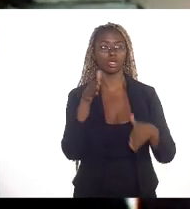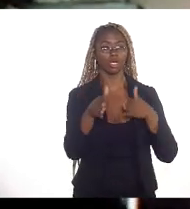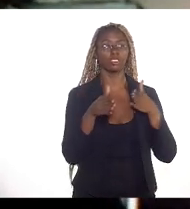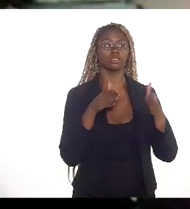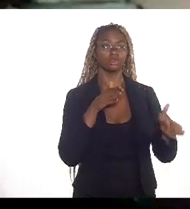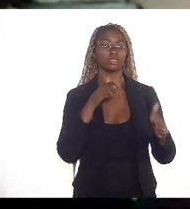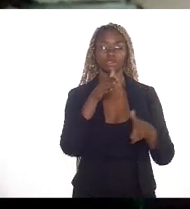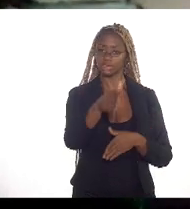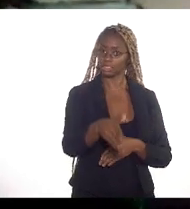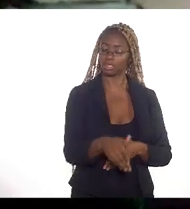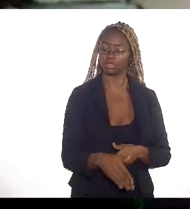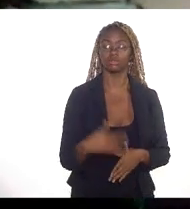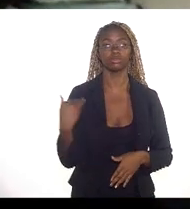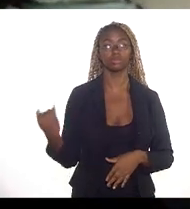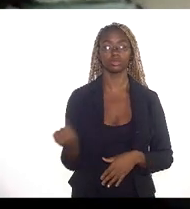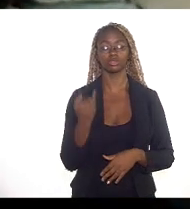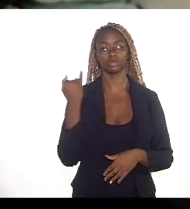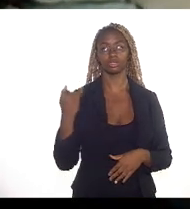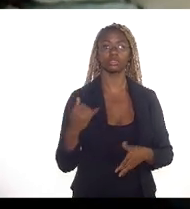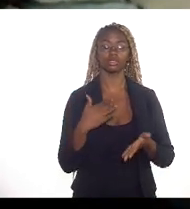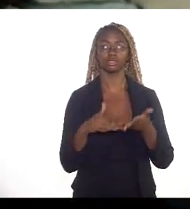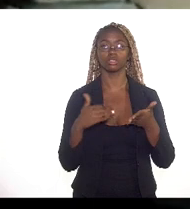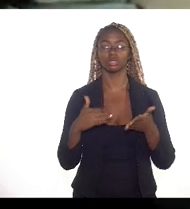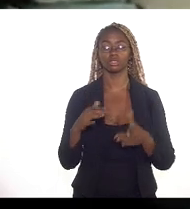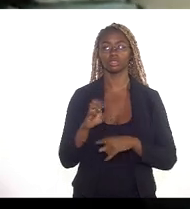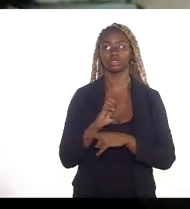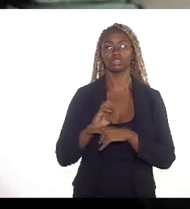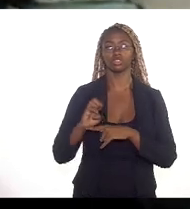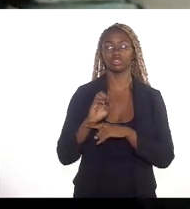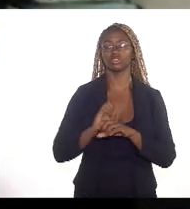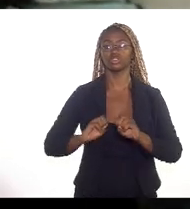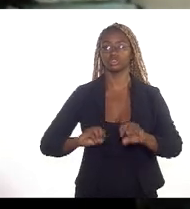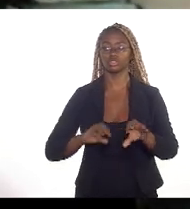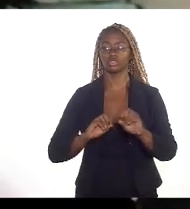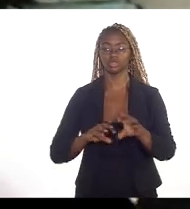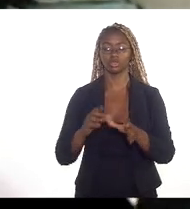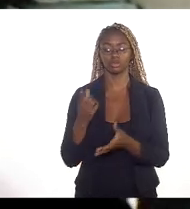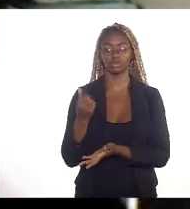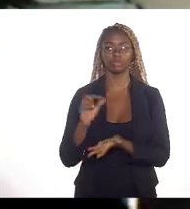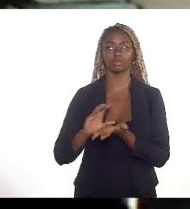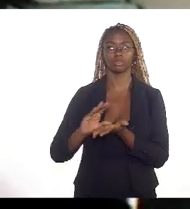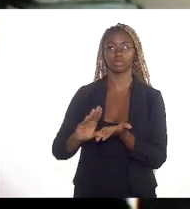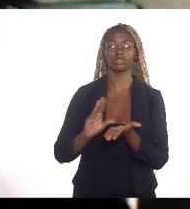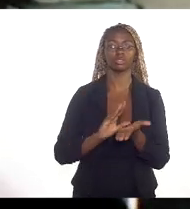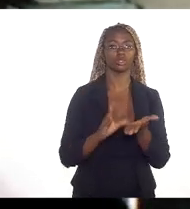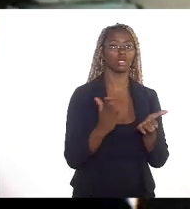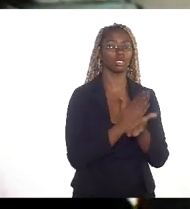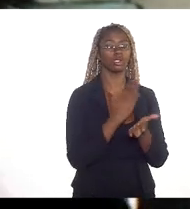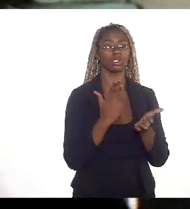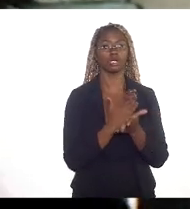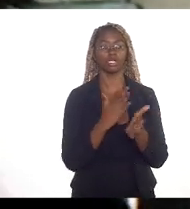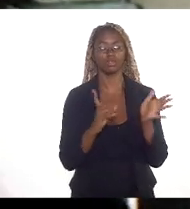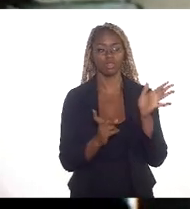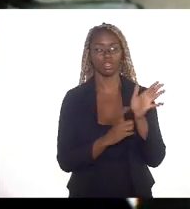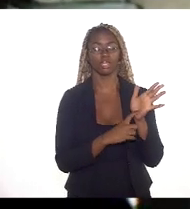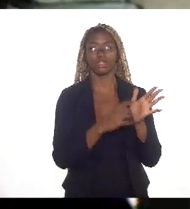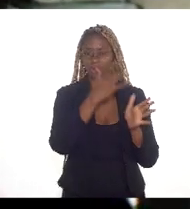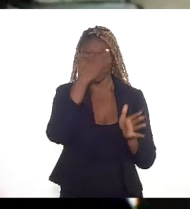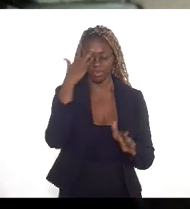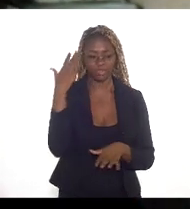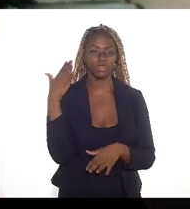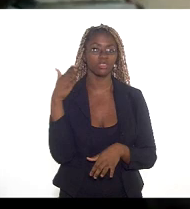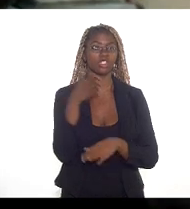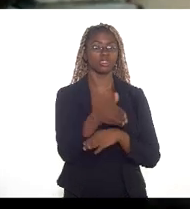Foi importante a Secretaria de Estado de Educação patrocinar links para que as pessoas possam acessar os conteúdos